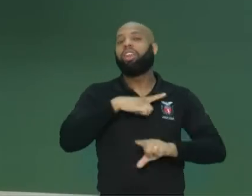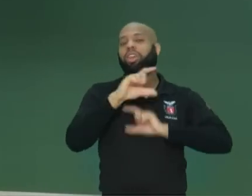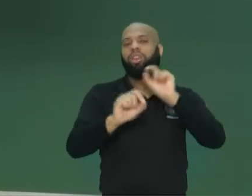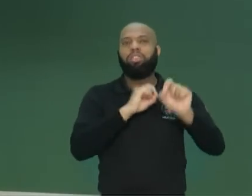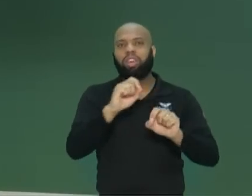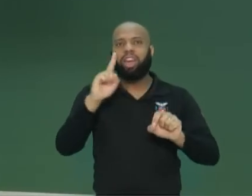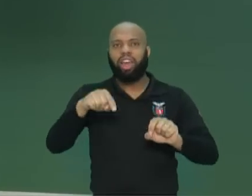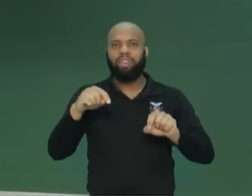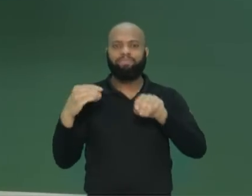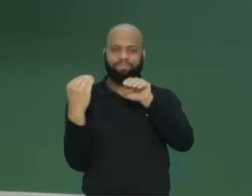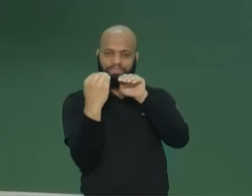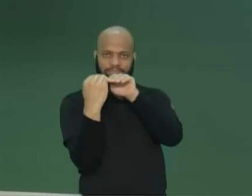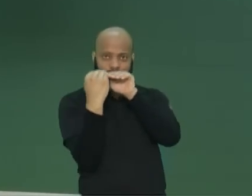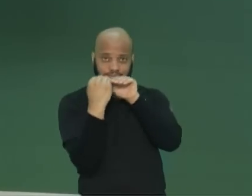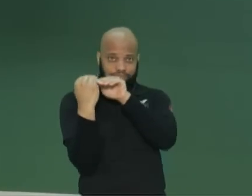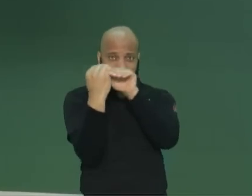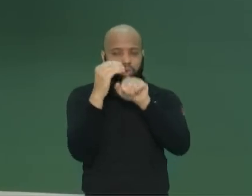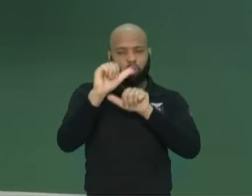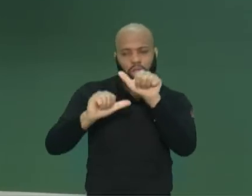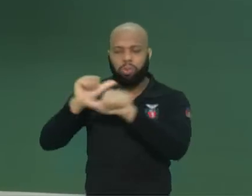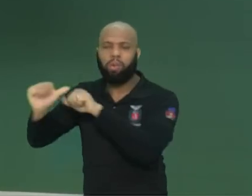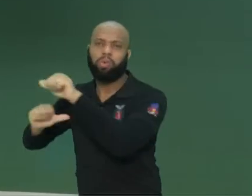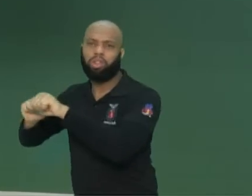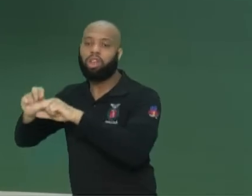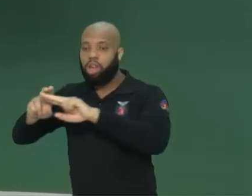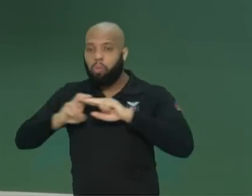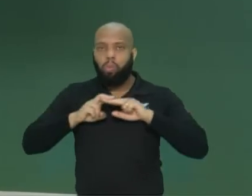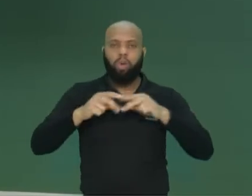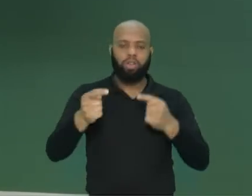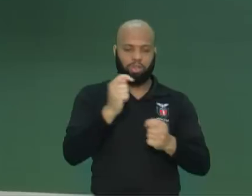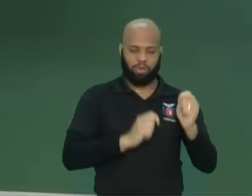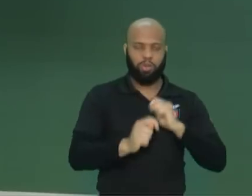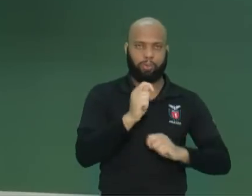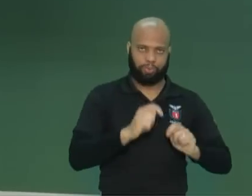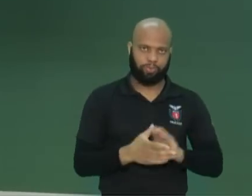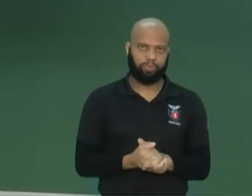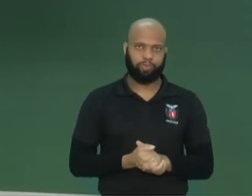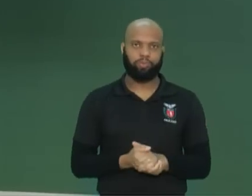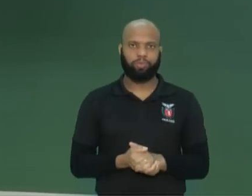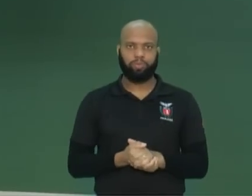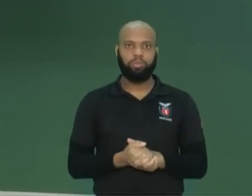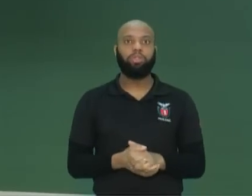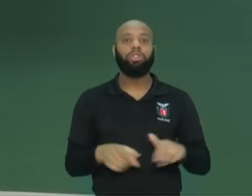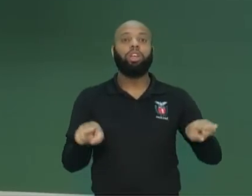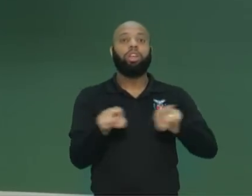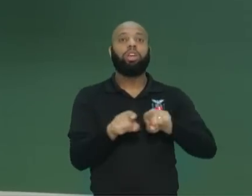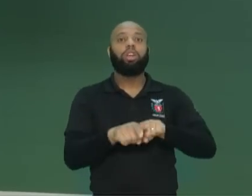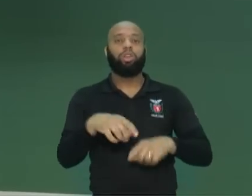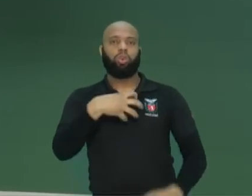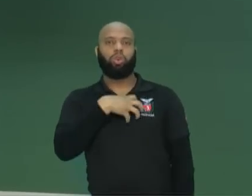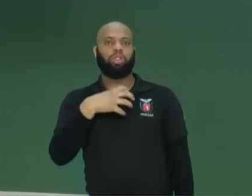região é modificado pelas atividades econômicas, tá? E a maneira como elas acontecem.